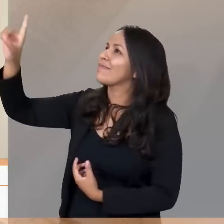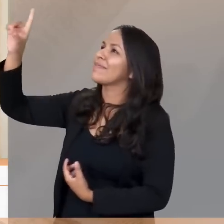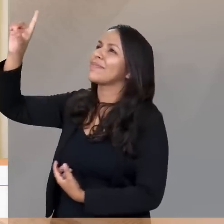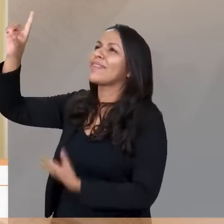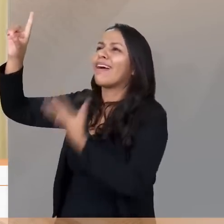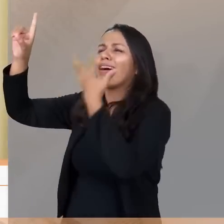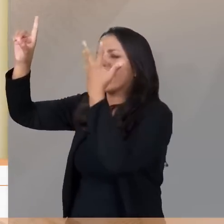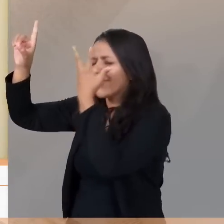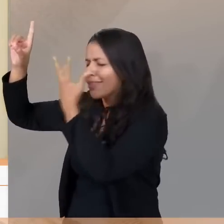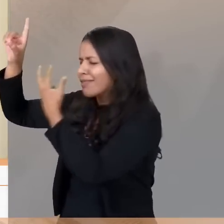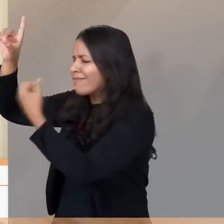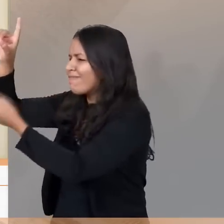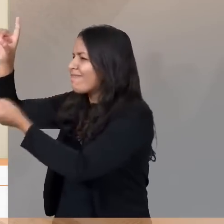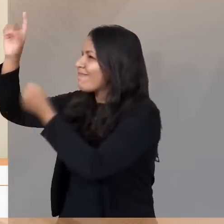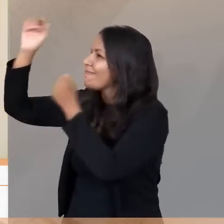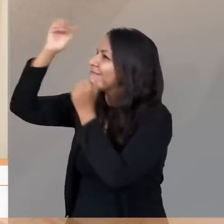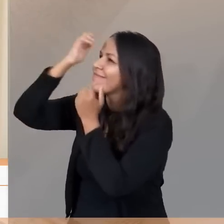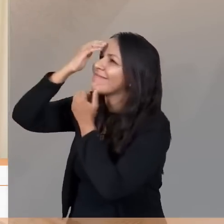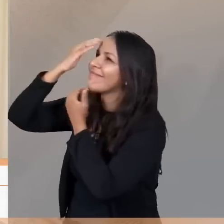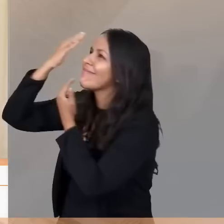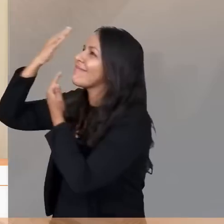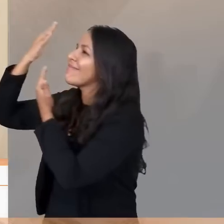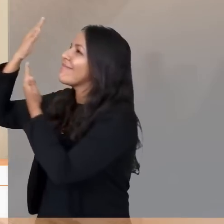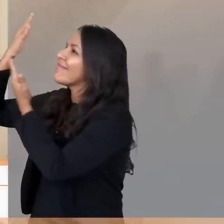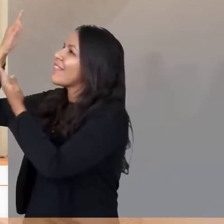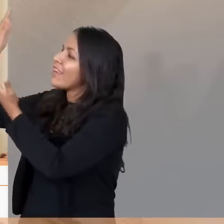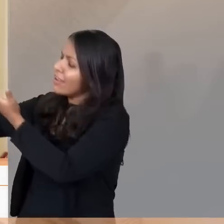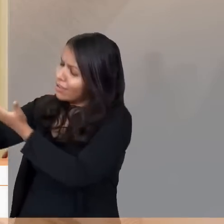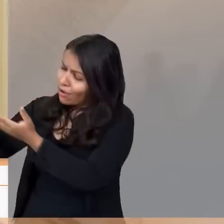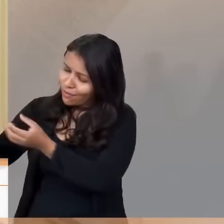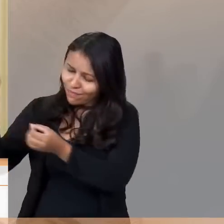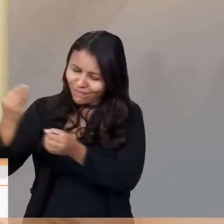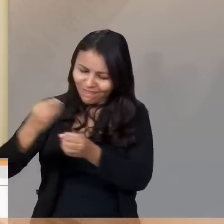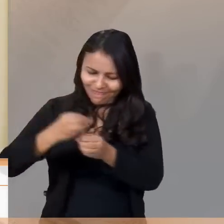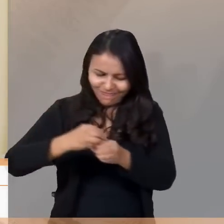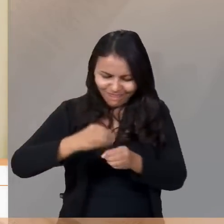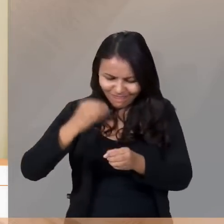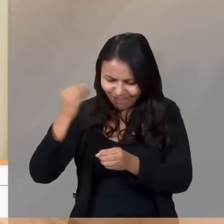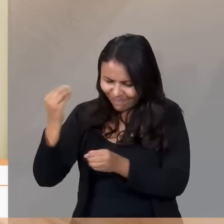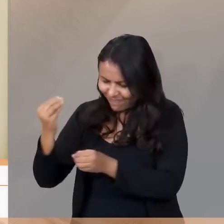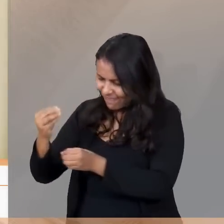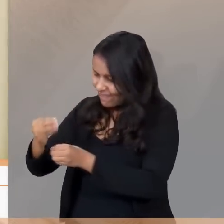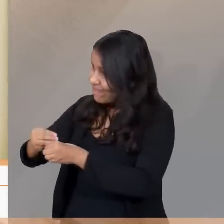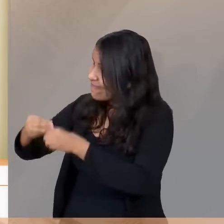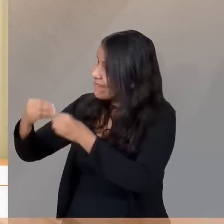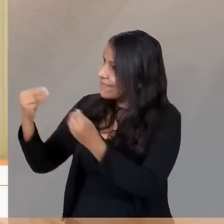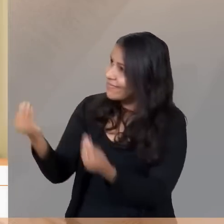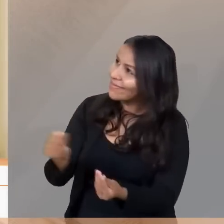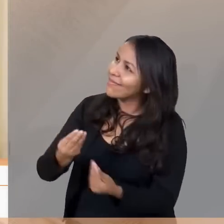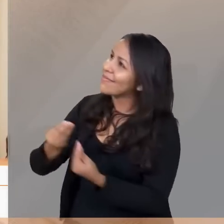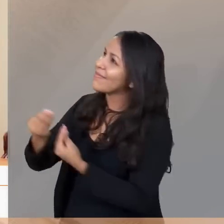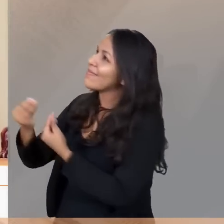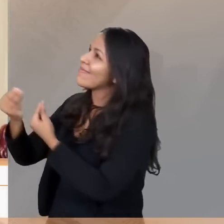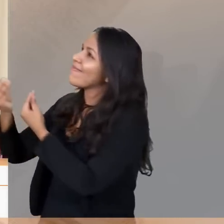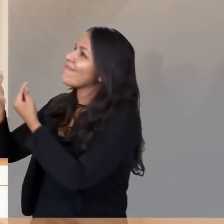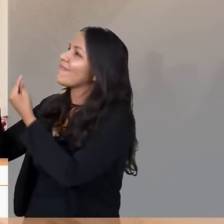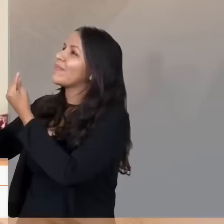Recebe, pois, a gratidão da oferta que